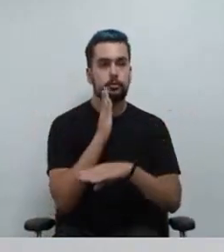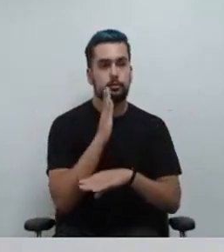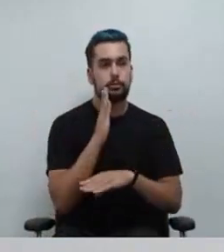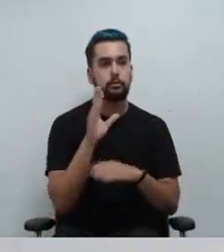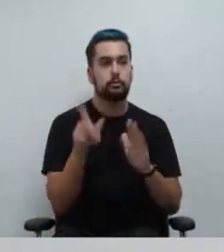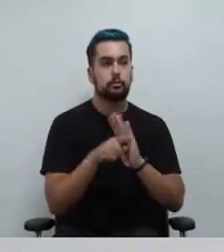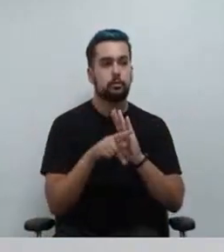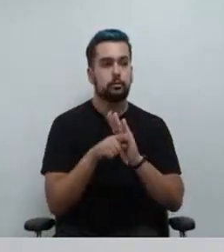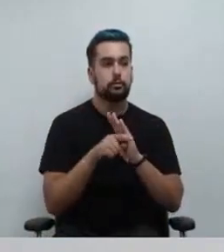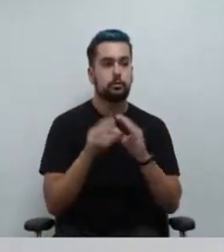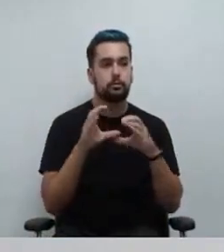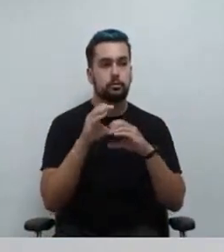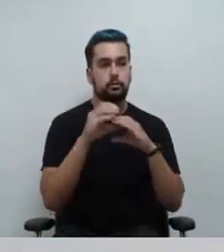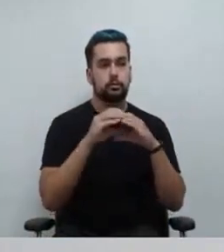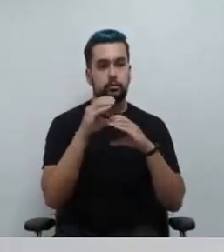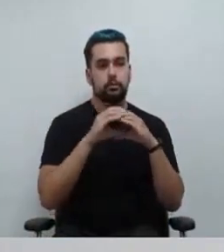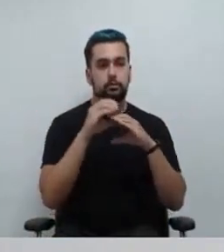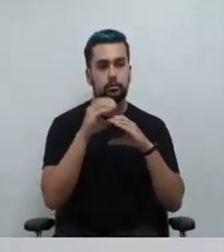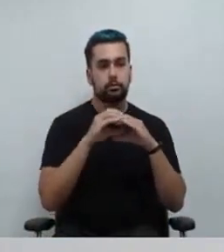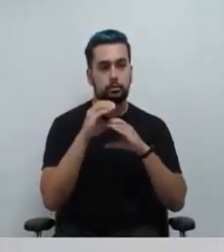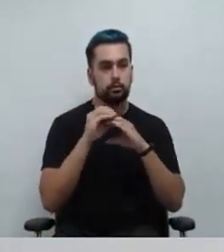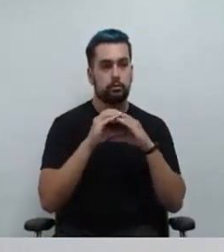concurso muito